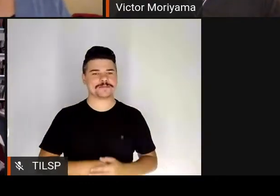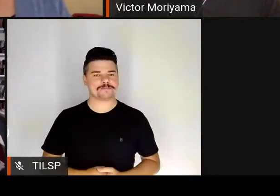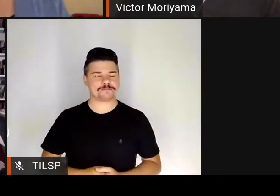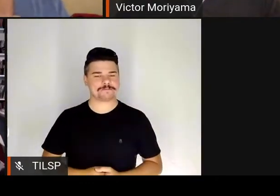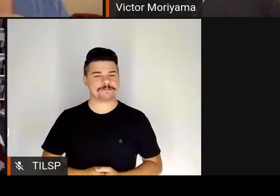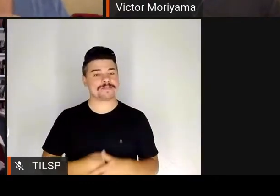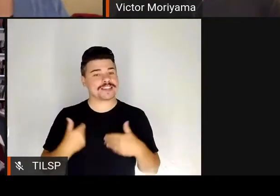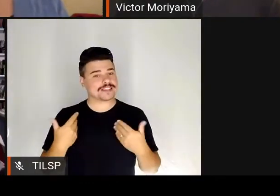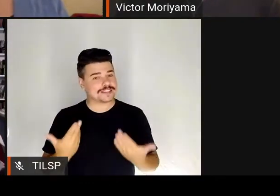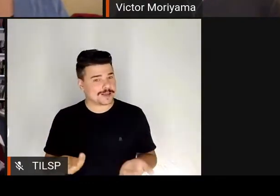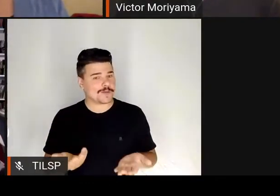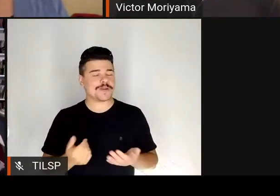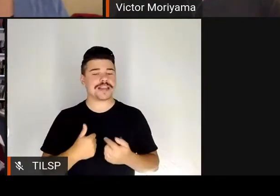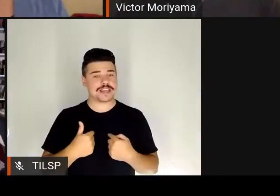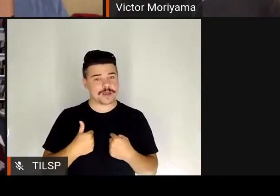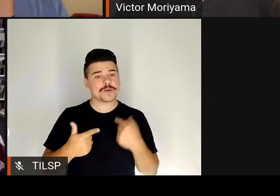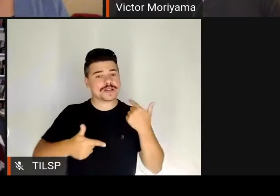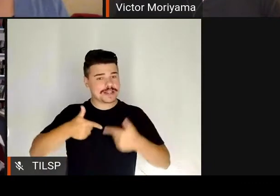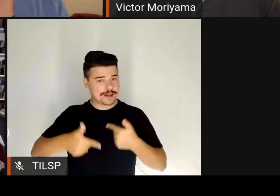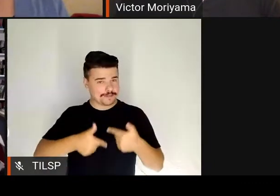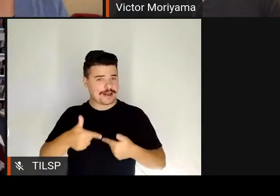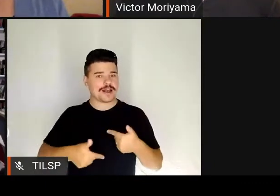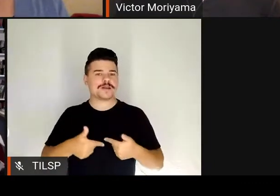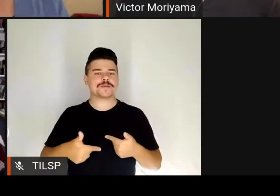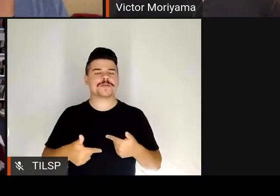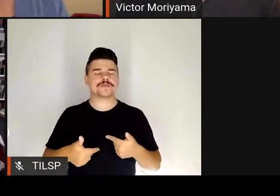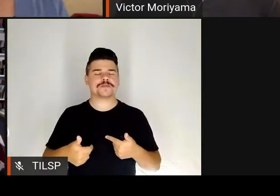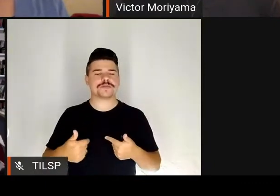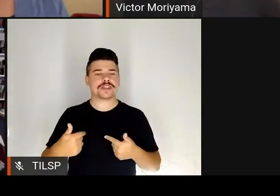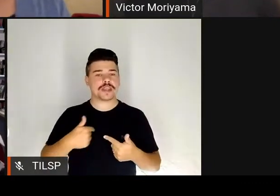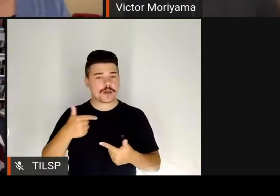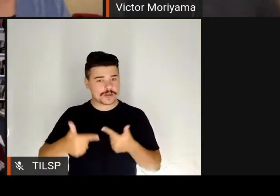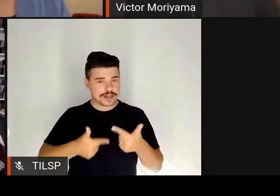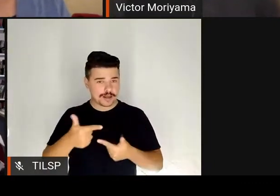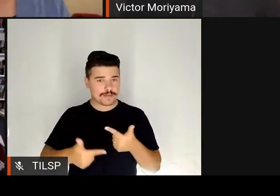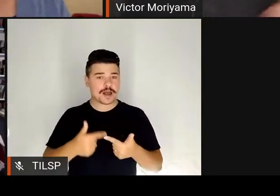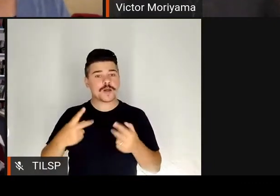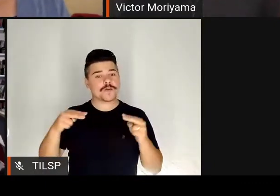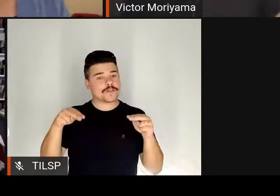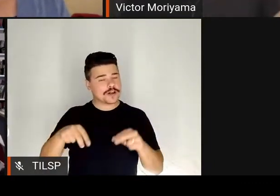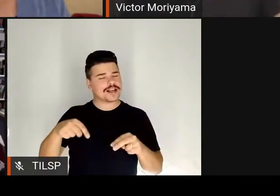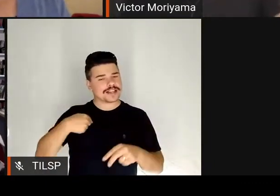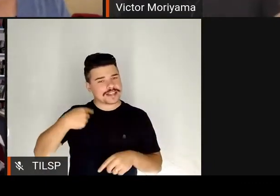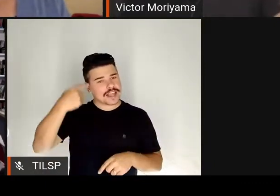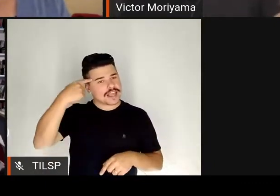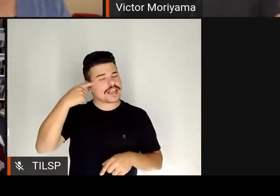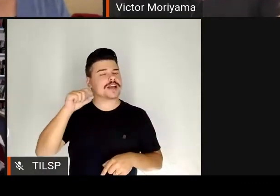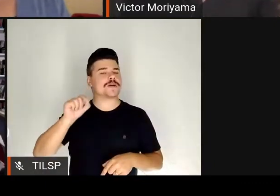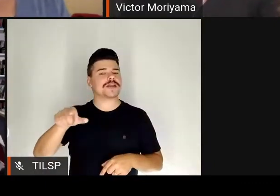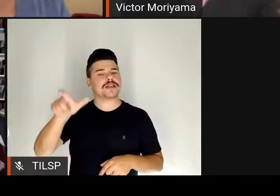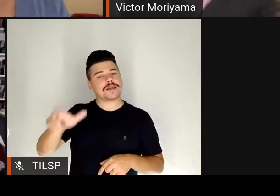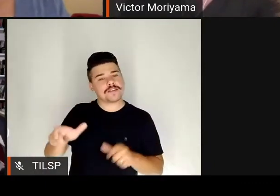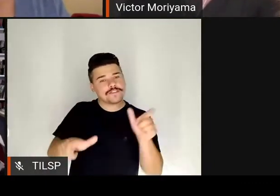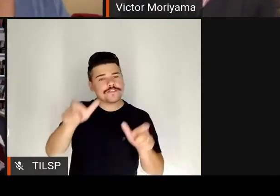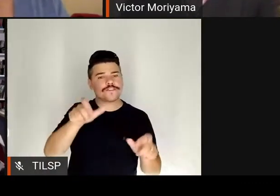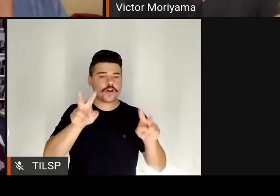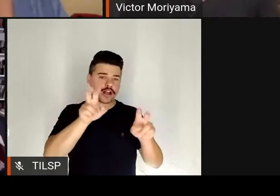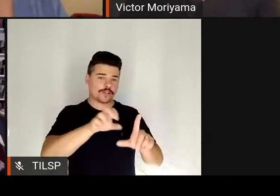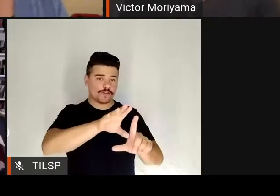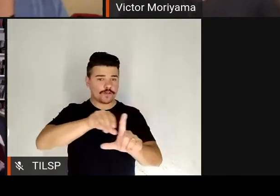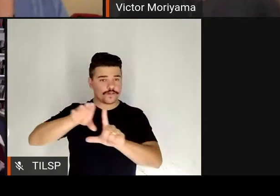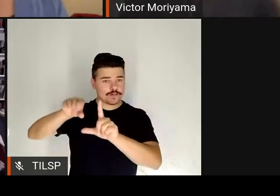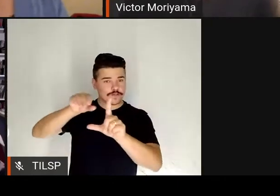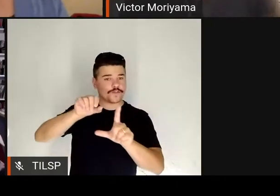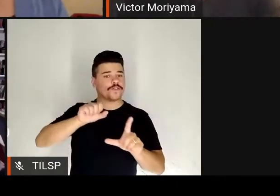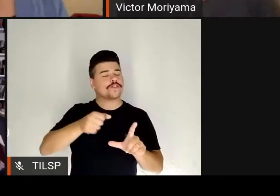dizer, eu trabalho com essa ideia, com as questões do fotojornalismo, como você